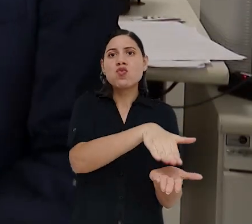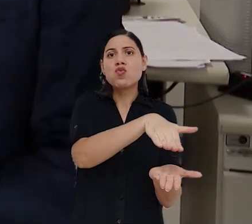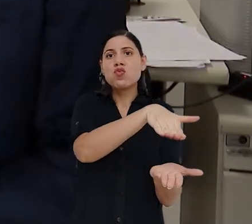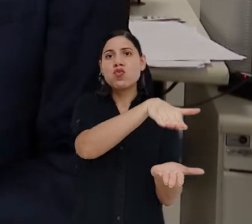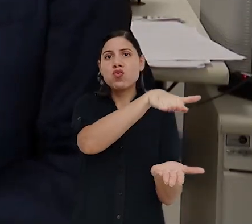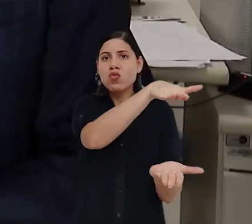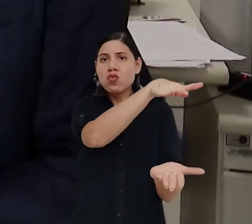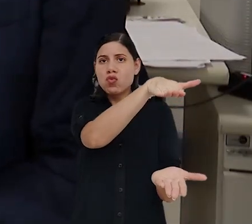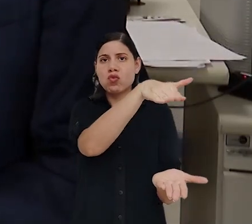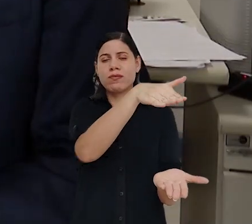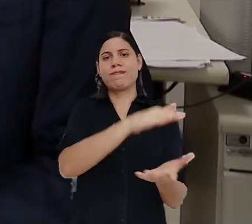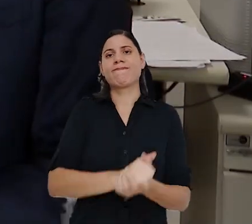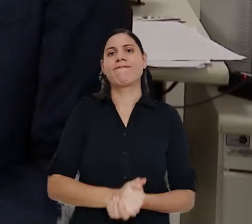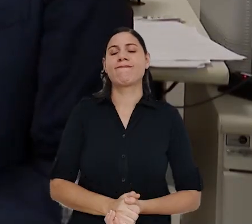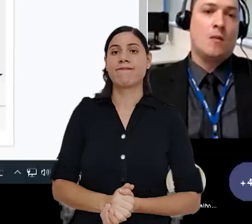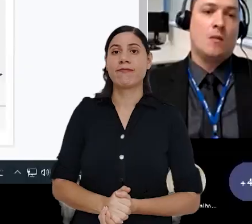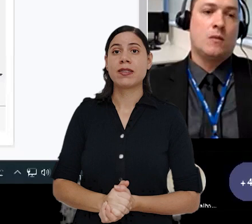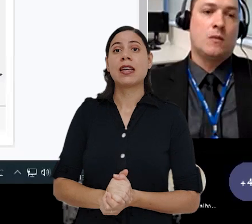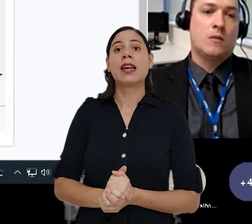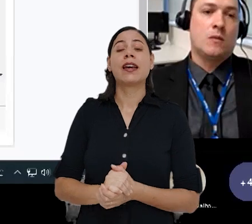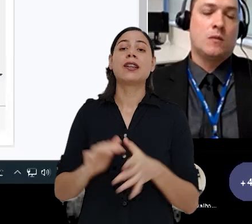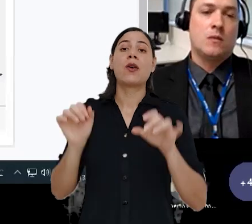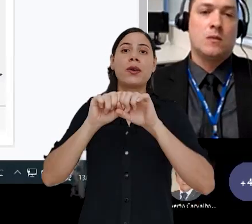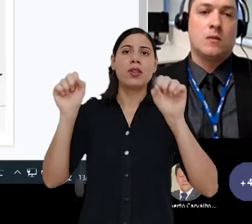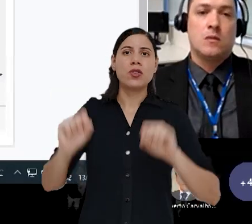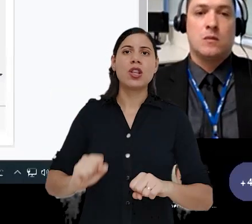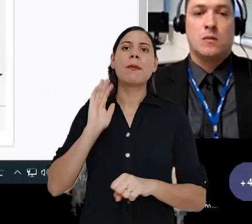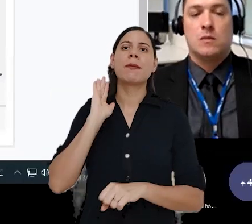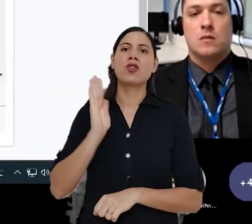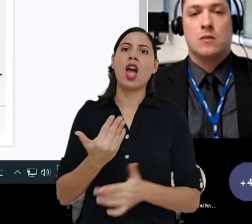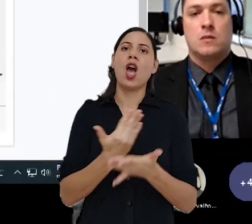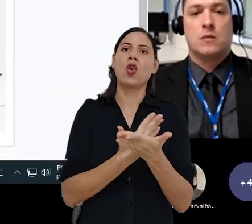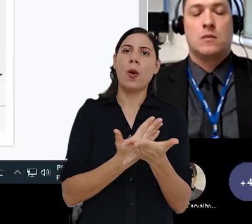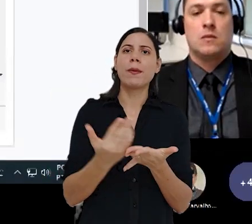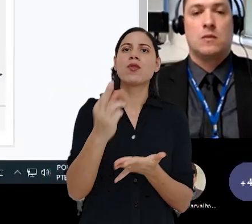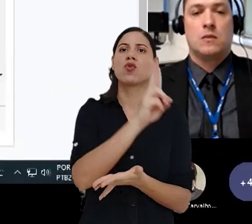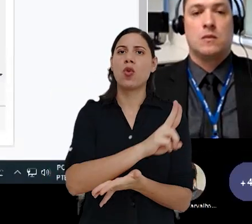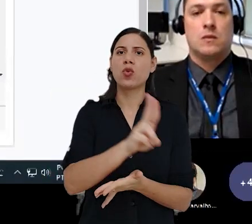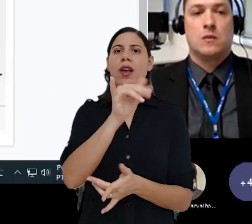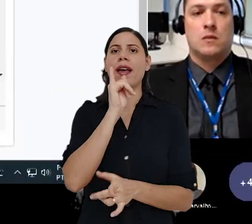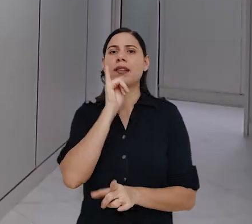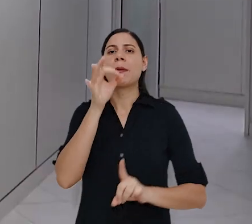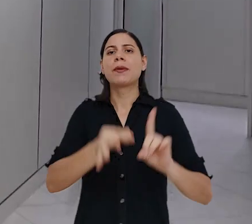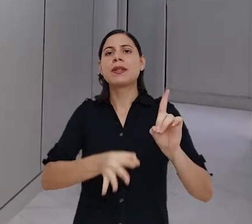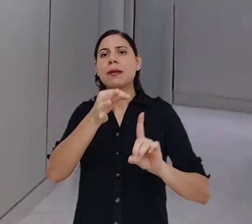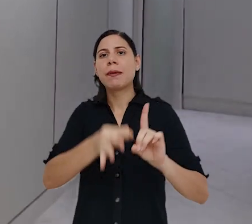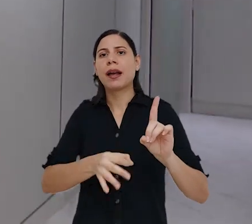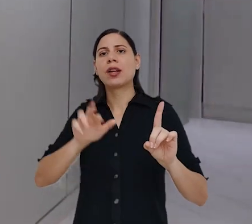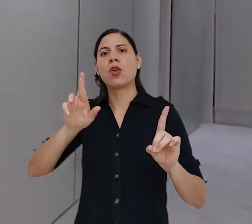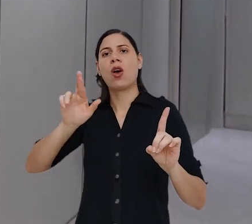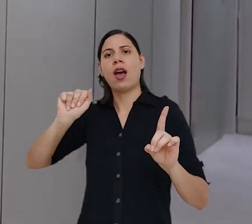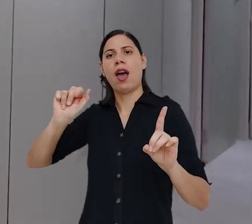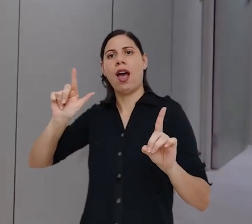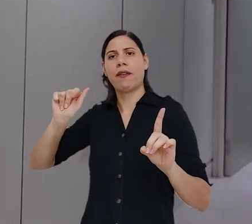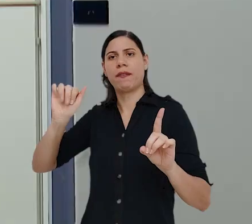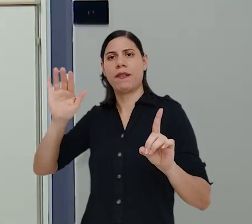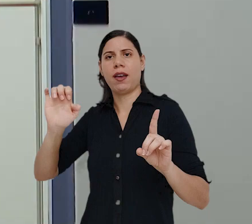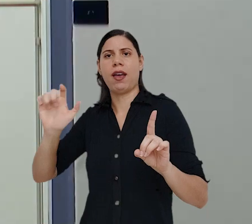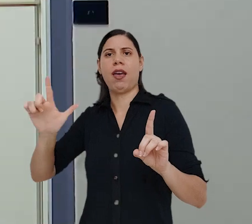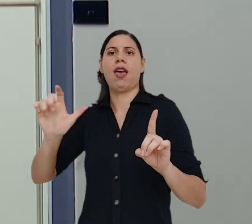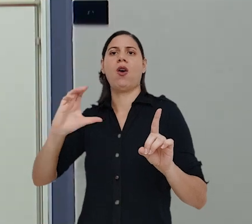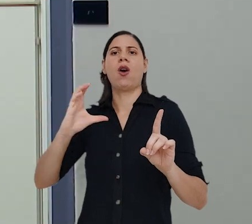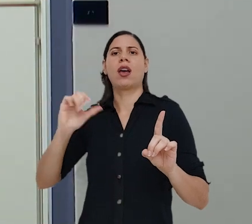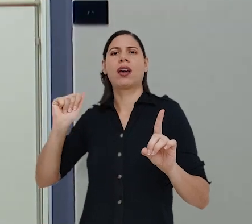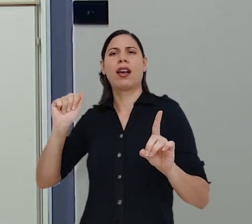desnecessário aos gabinetes. O sistema está em uso em alguns gabinetes, como os dos desembargadores federais Rafael Paulo,